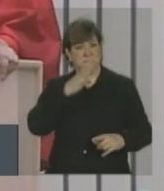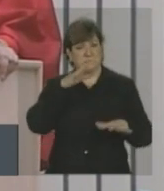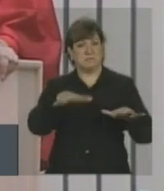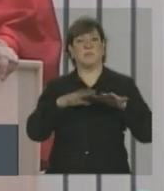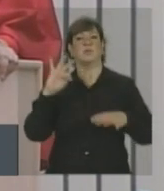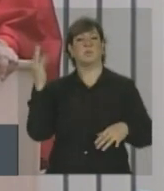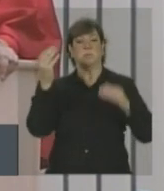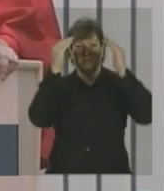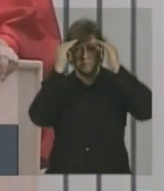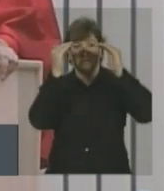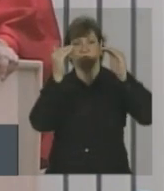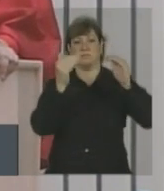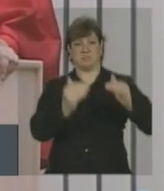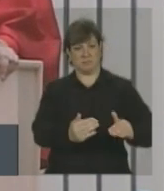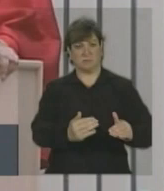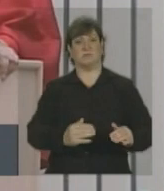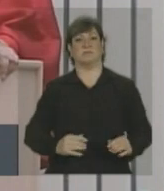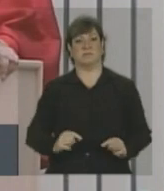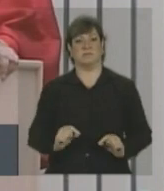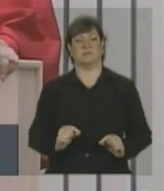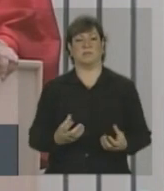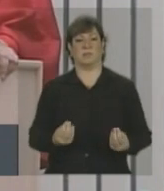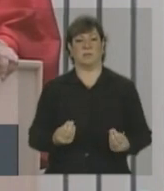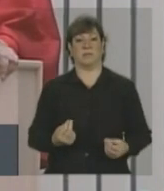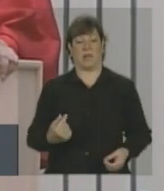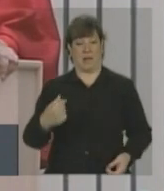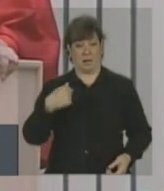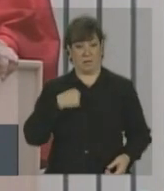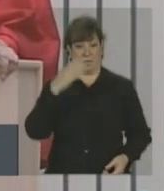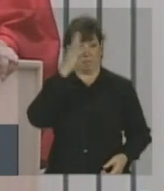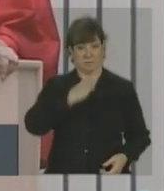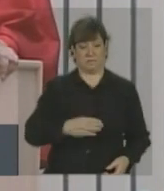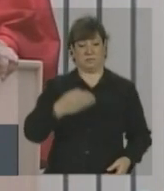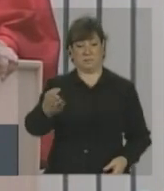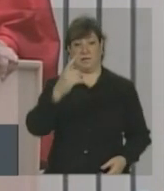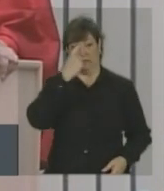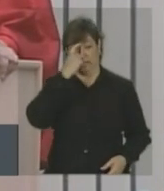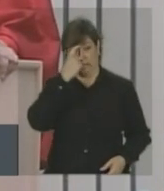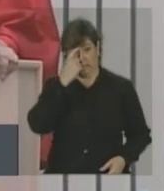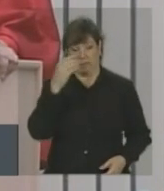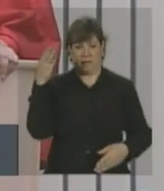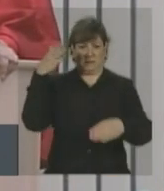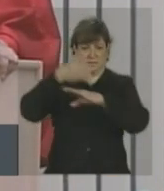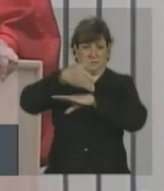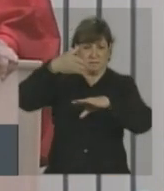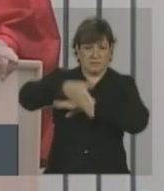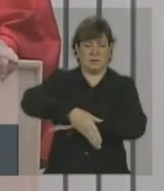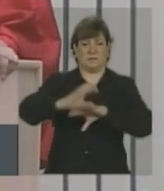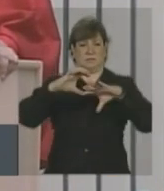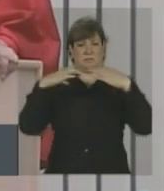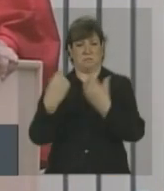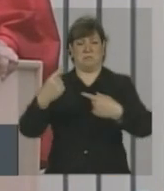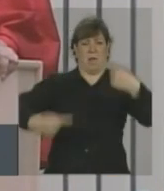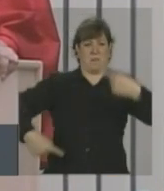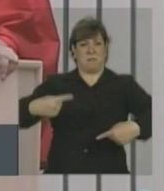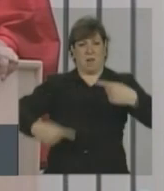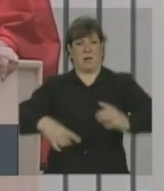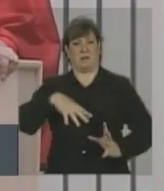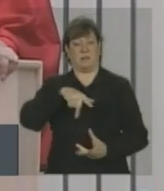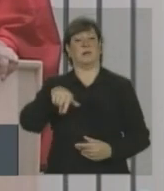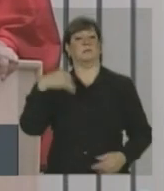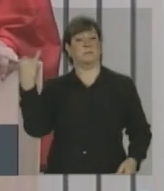demandadas. Nossa participação ativa nos grandes debates internacionais contribui para tornar